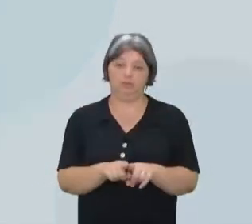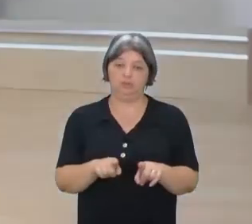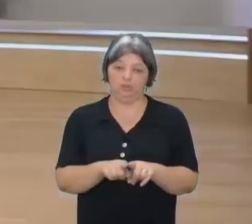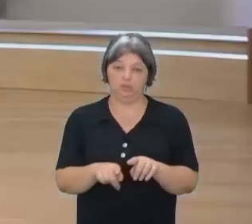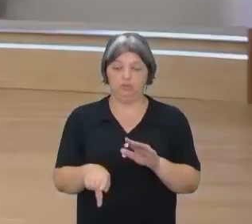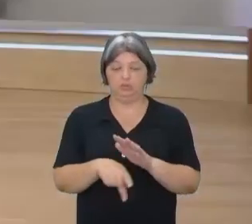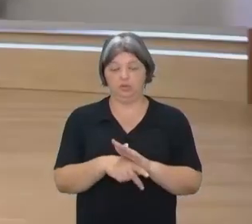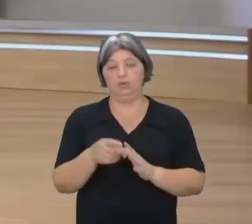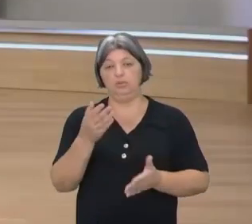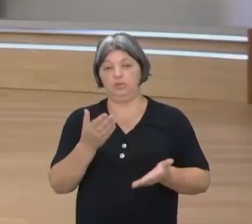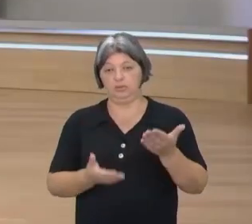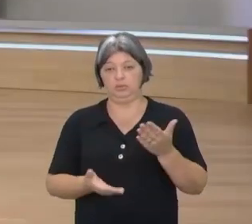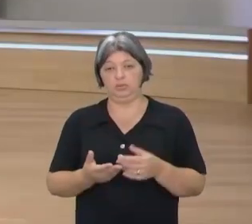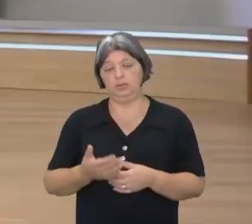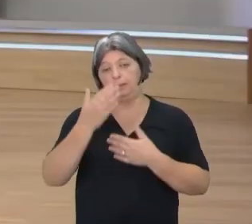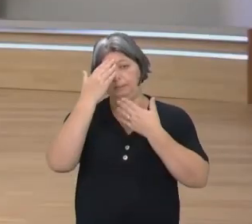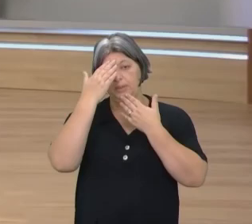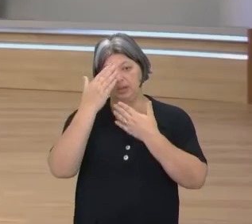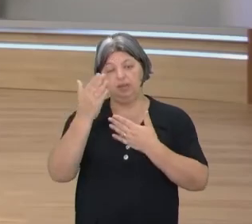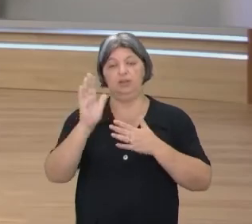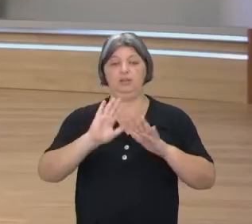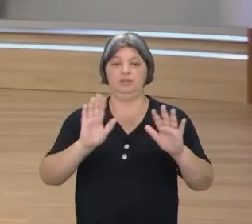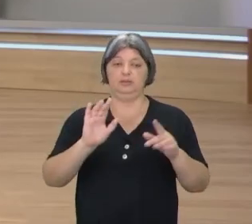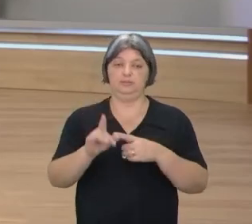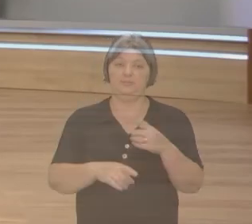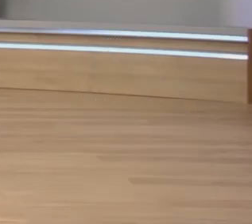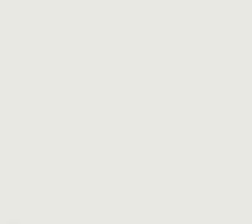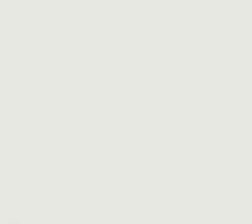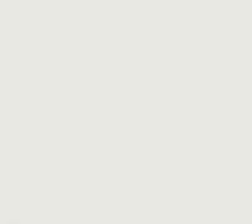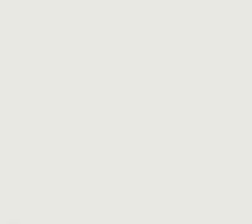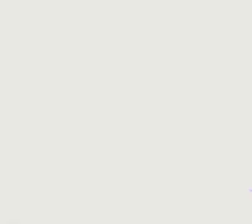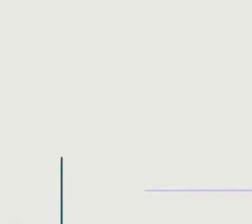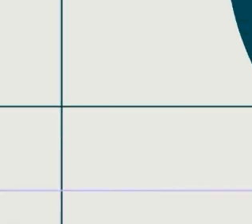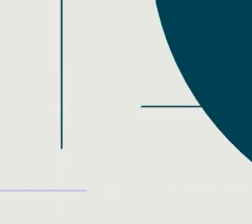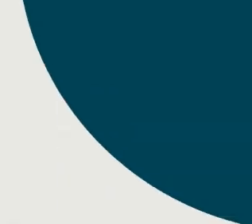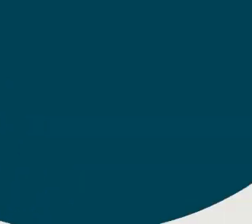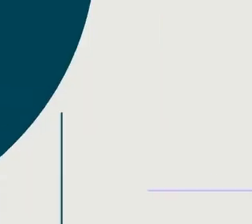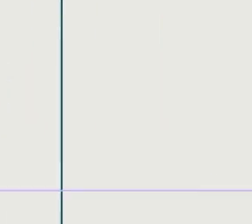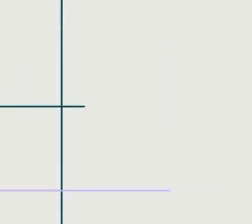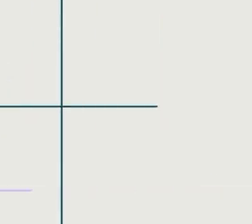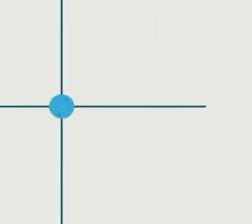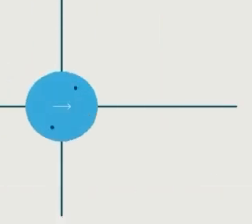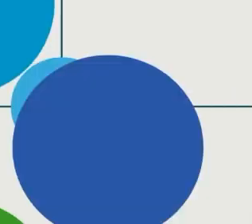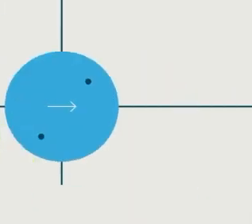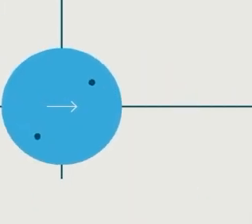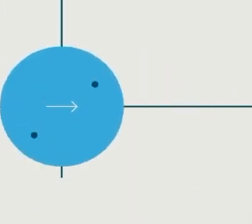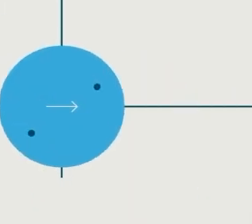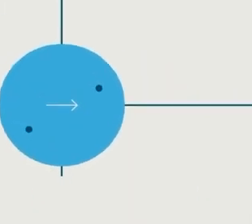Gente, brigadão, até a próxima aula!